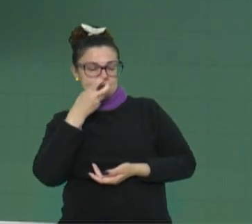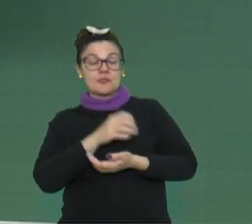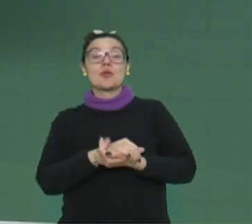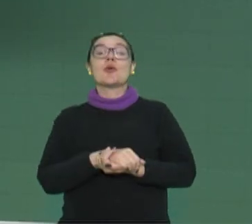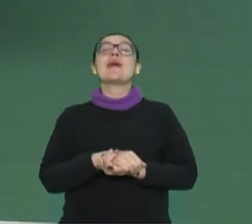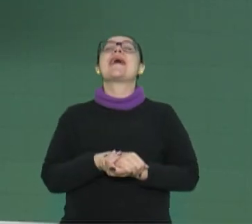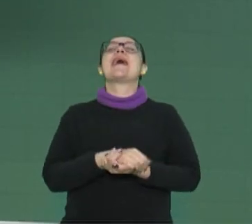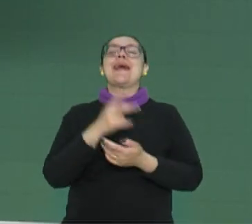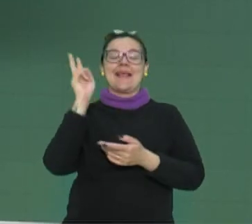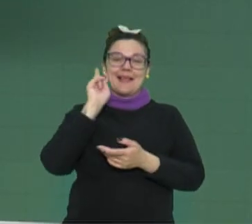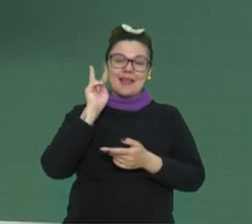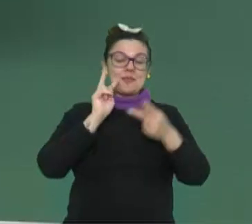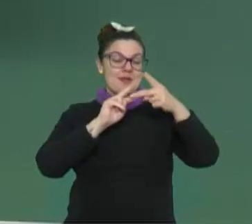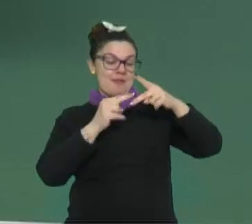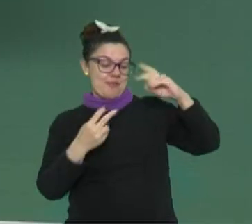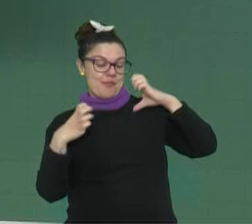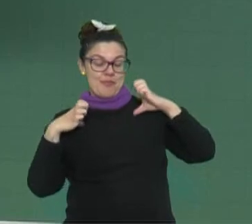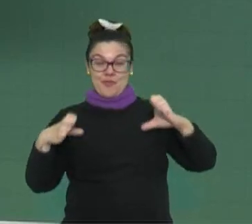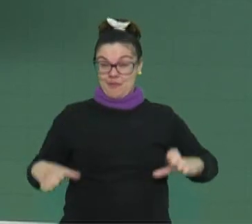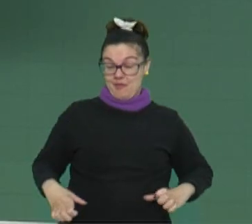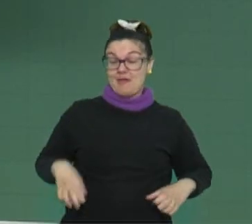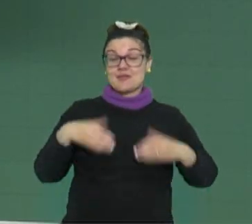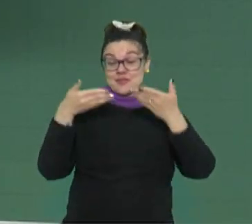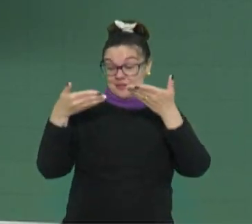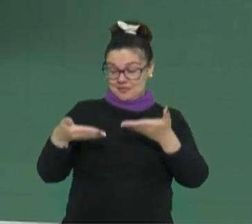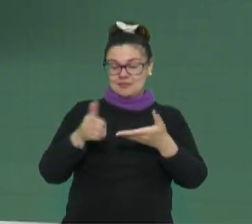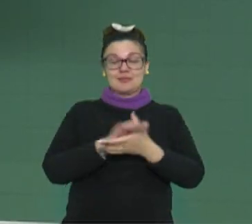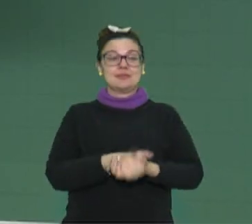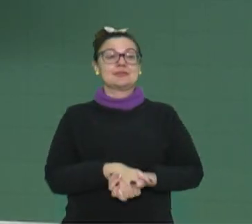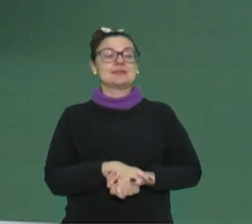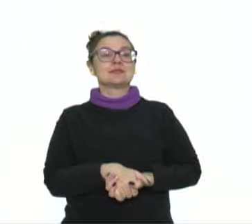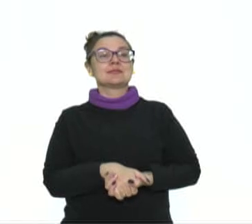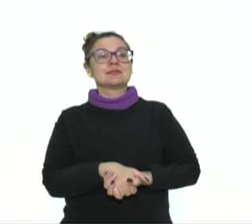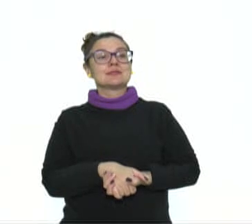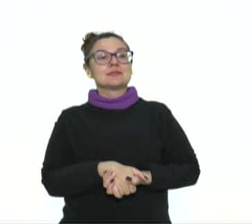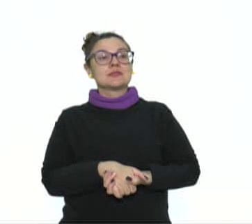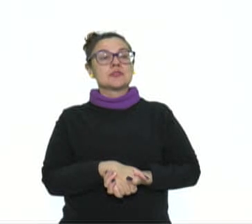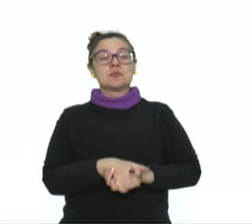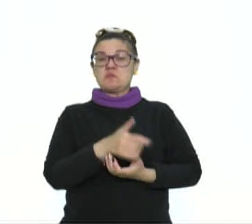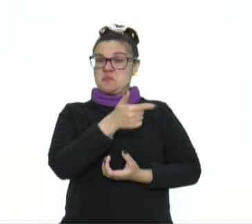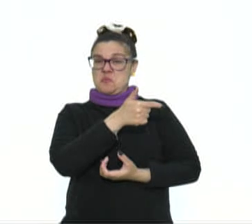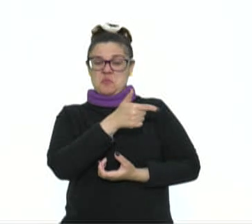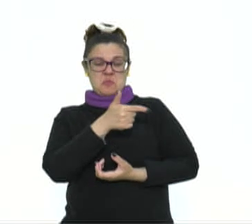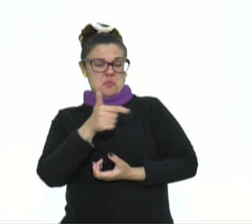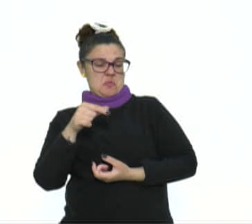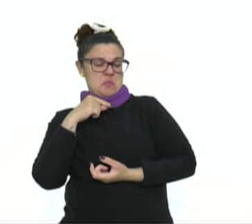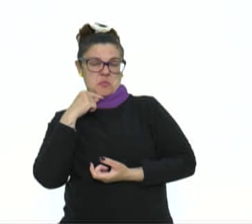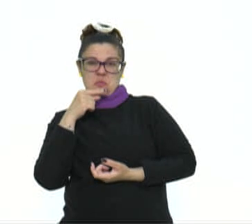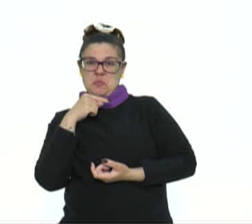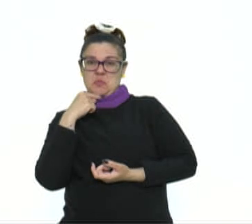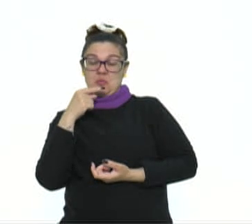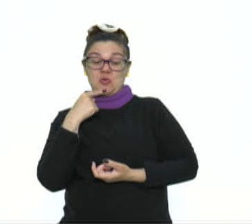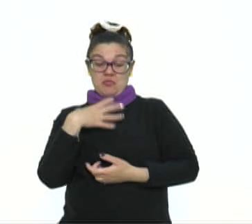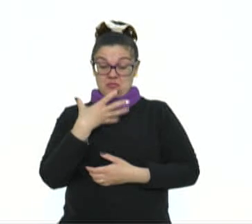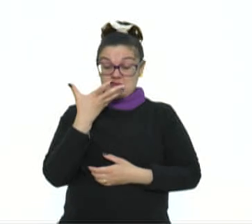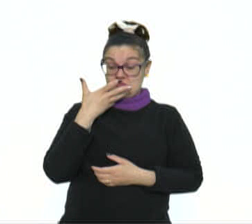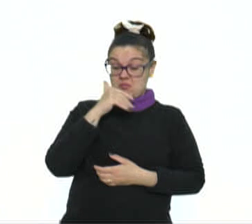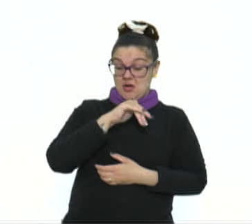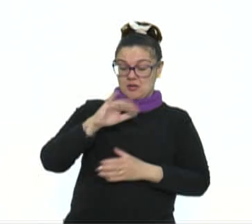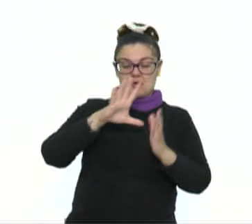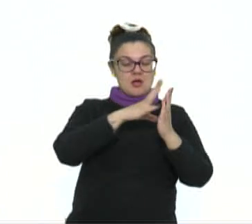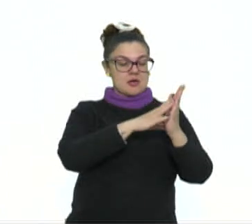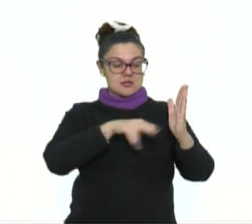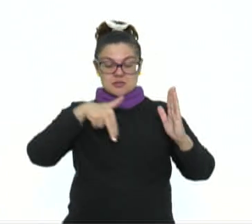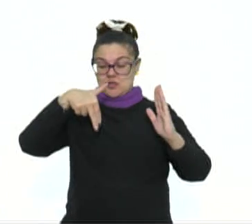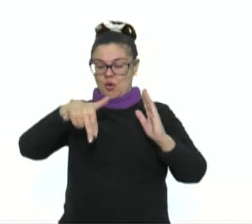quê? Bioética. Então, é uma questão sobre isso. Não tenho nenhuma dúvida de que uma criança clonada